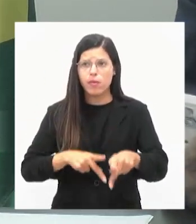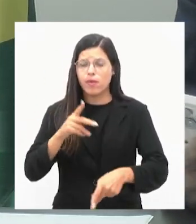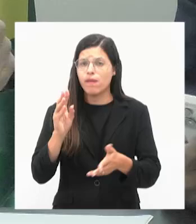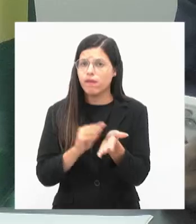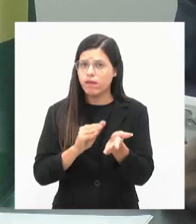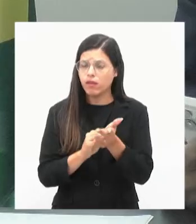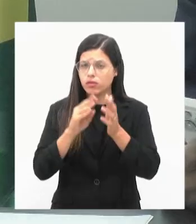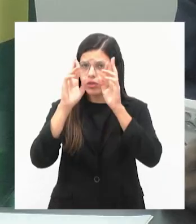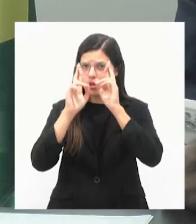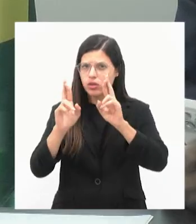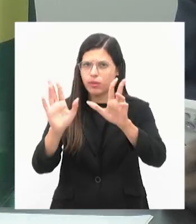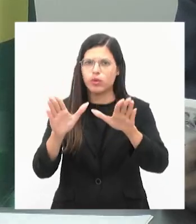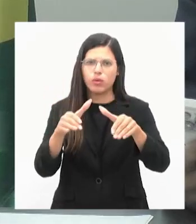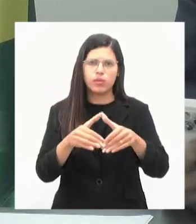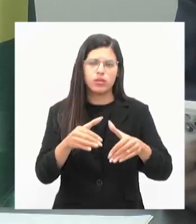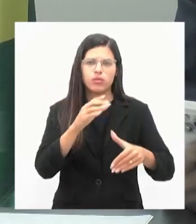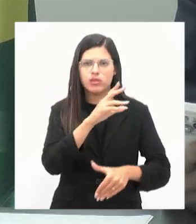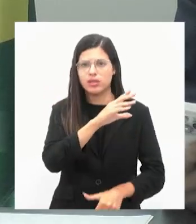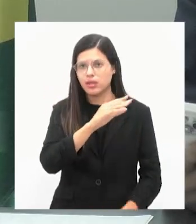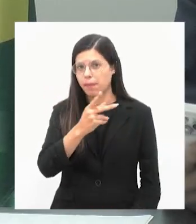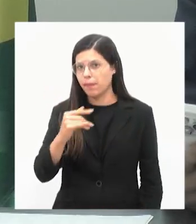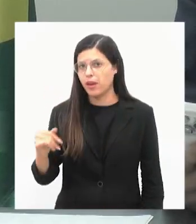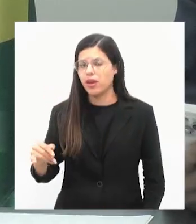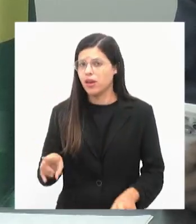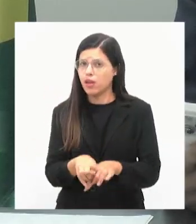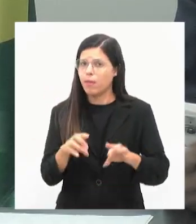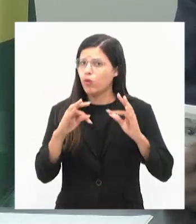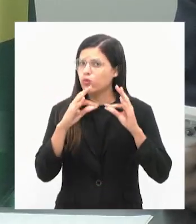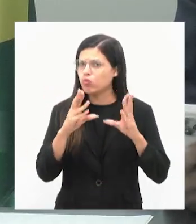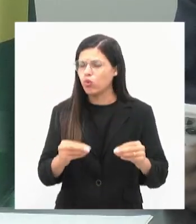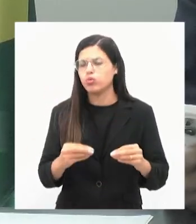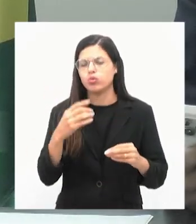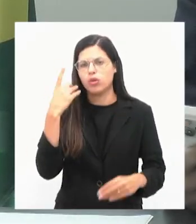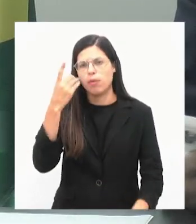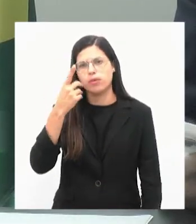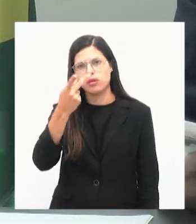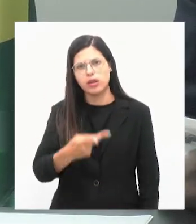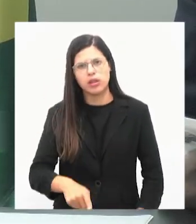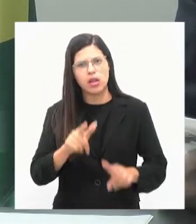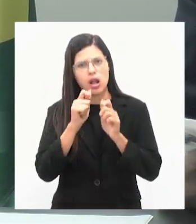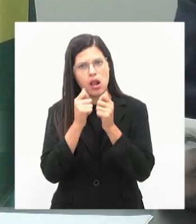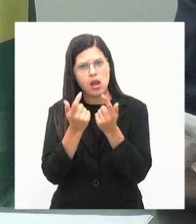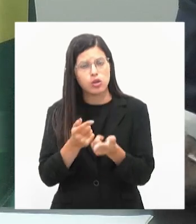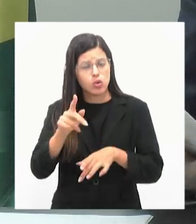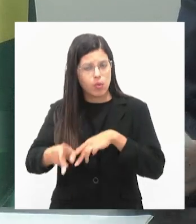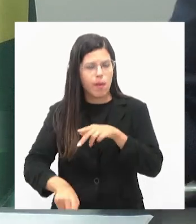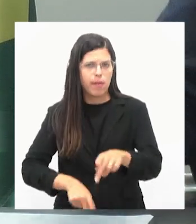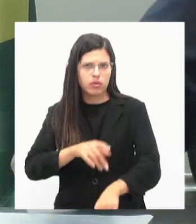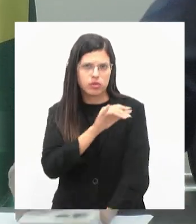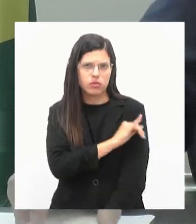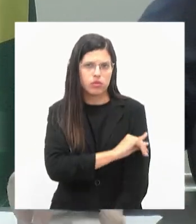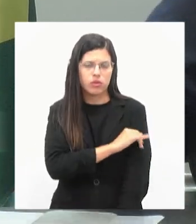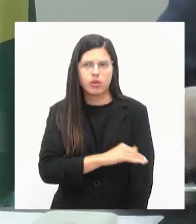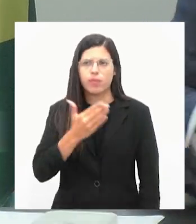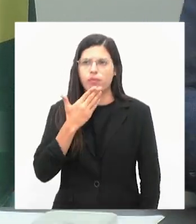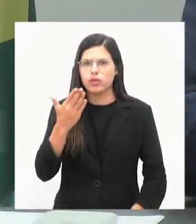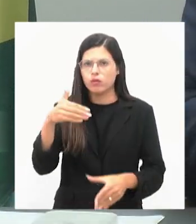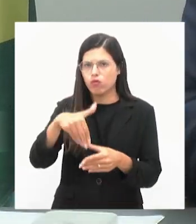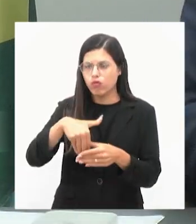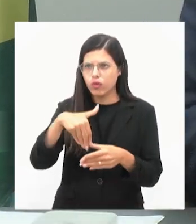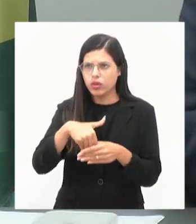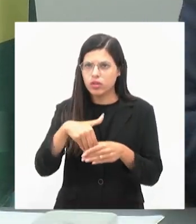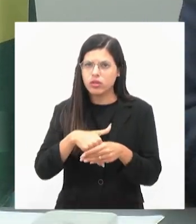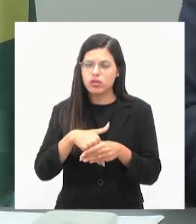só com essa comissão, com a CPI, mas com essa casa, com a população do Rio de Janeiro. Então, presidente, eu coloco aqui, peço que Vossa Excelência coloque em votação agora